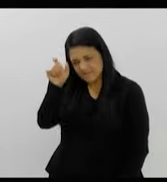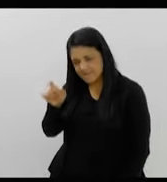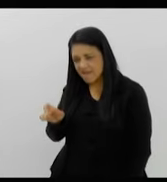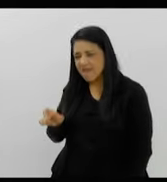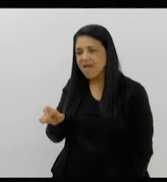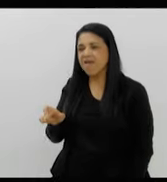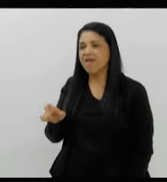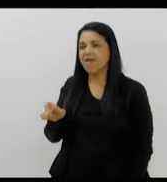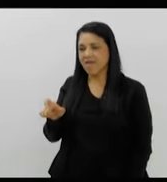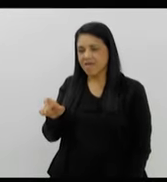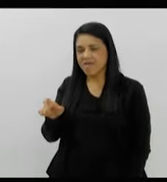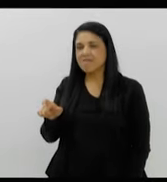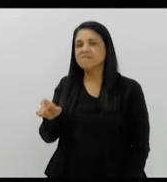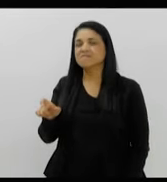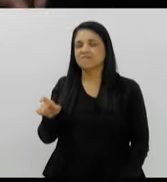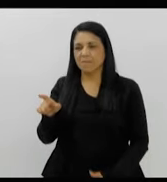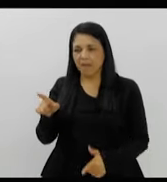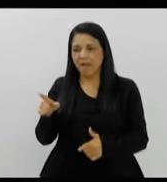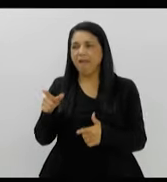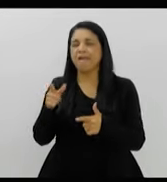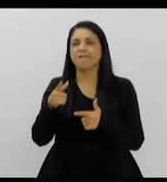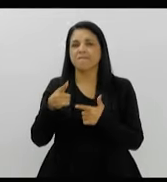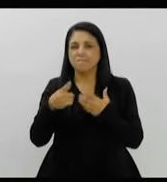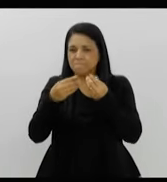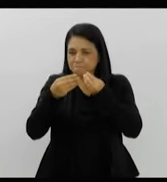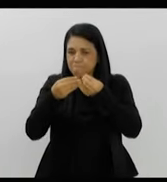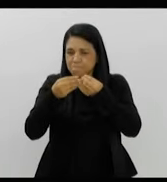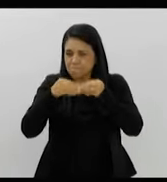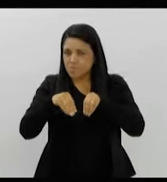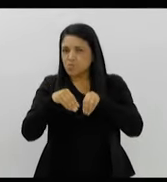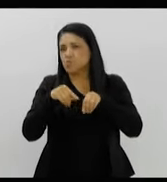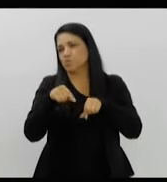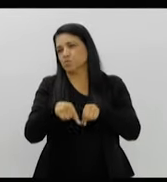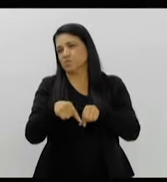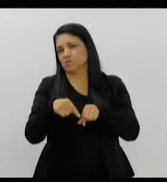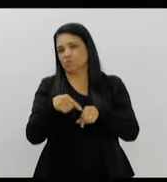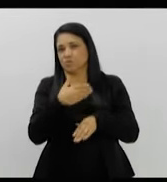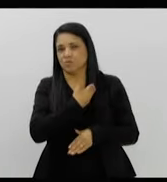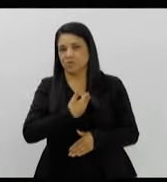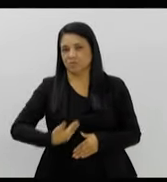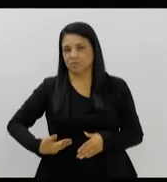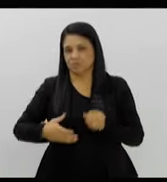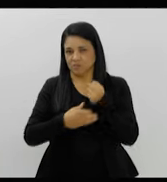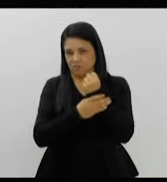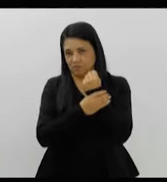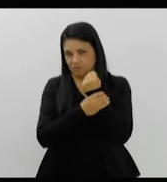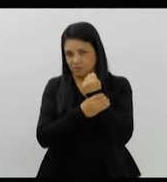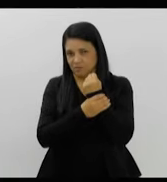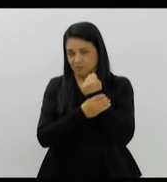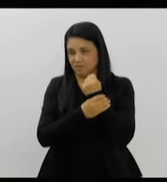o caos na área de segurança pública as tuas digitais estão aí